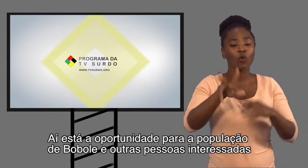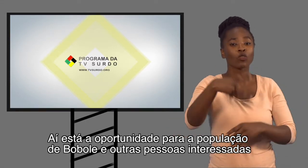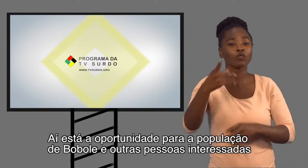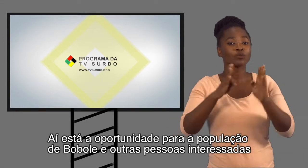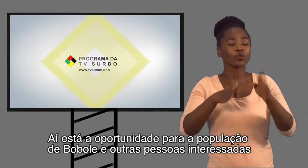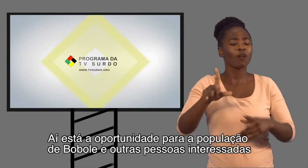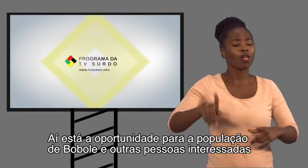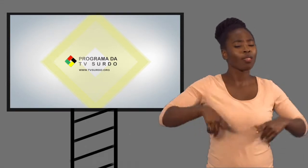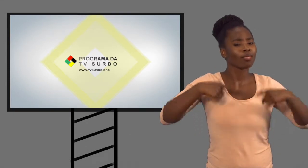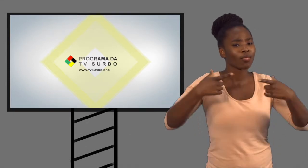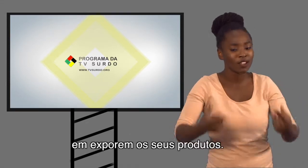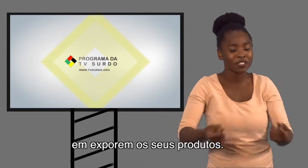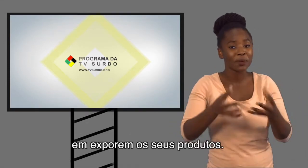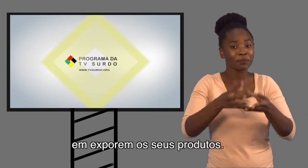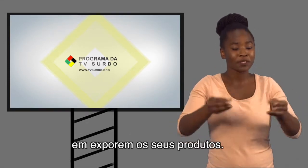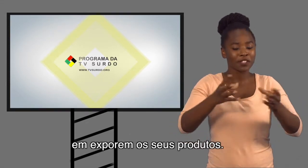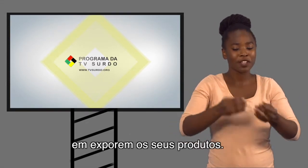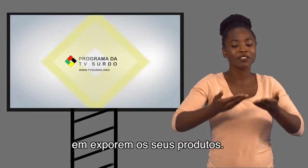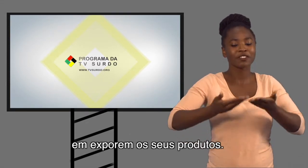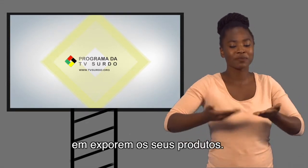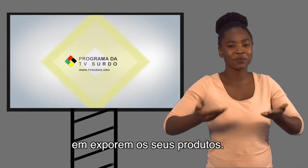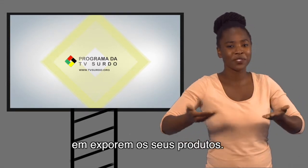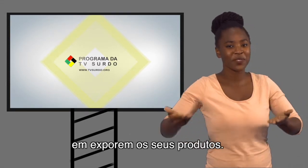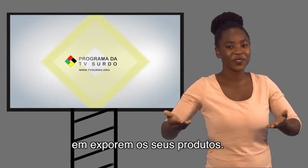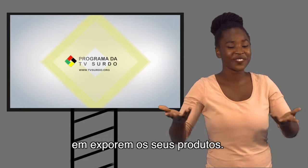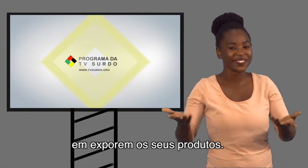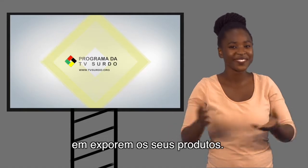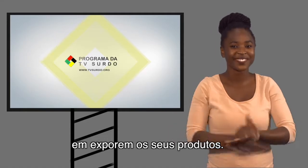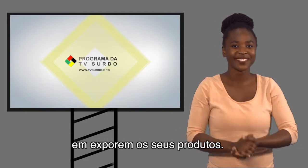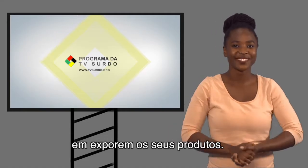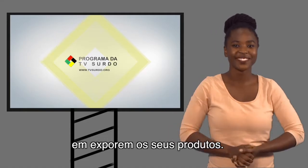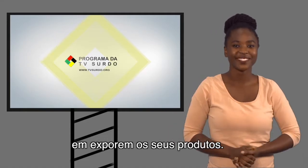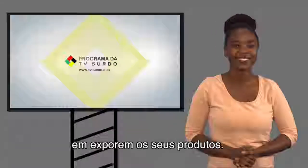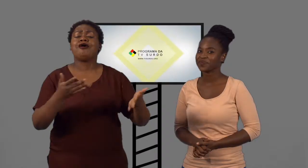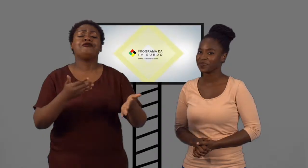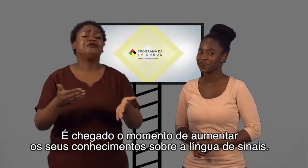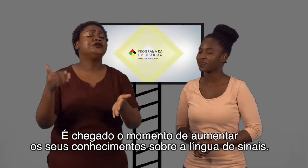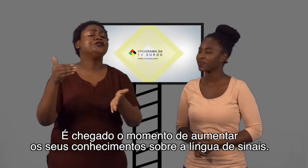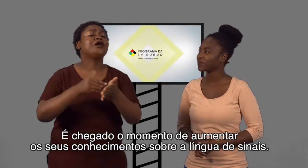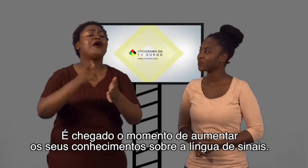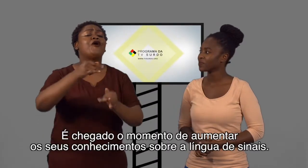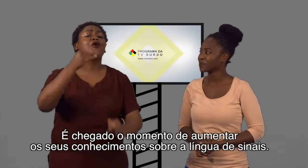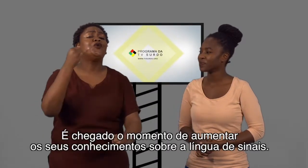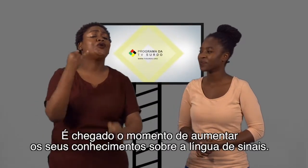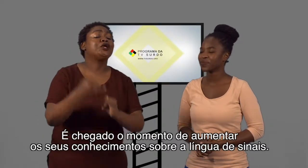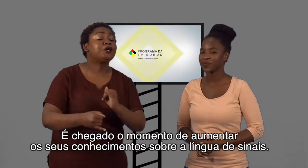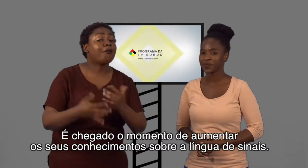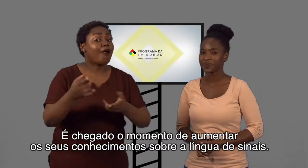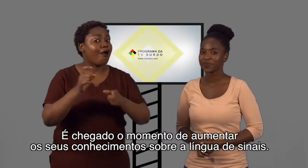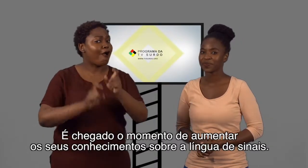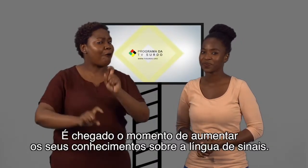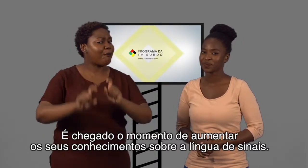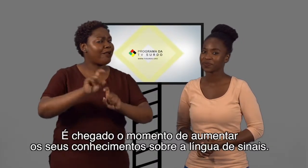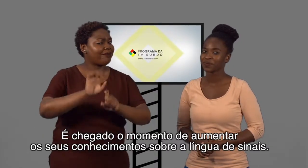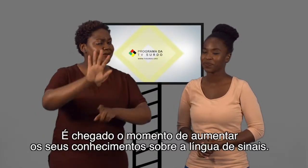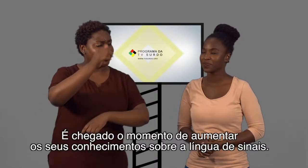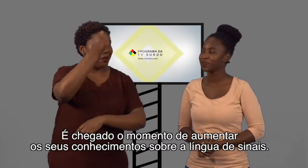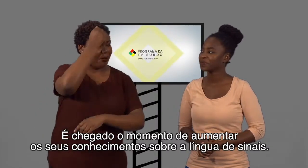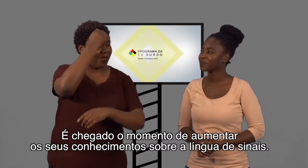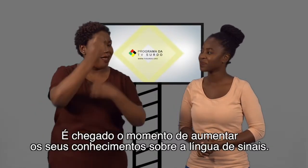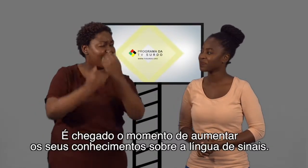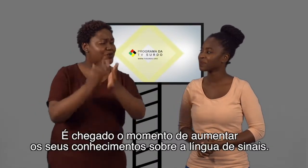de Bobol e outras pessoas interessadas exporem os seus produtos. É chegado o momento de aumentar os